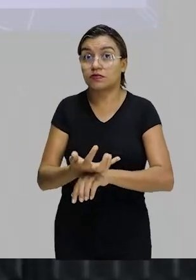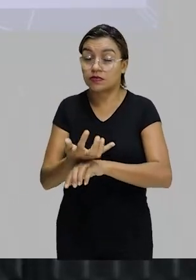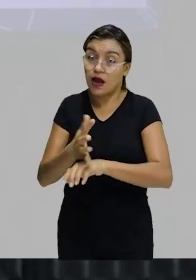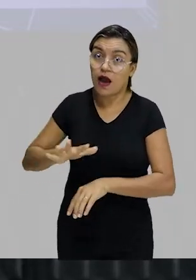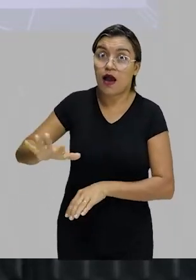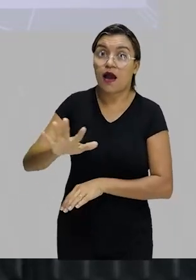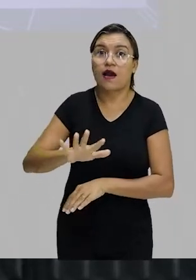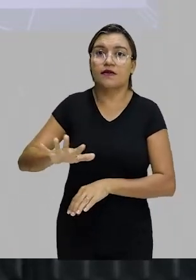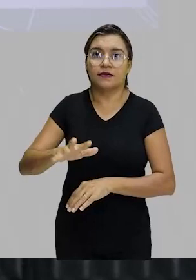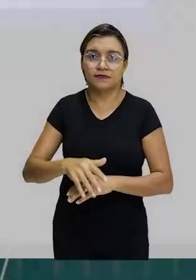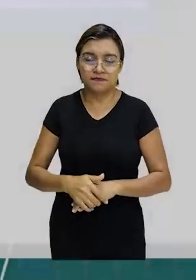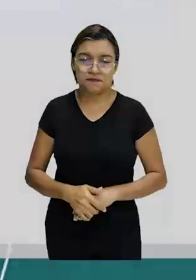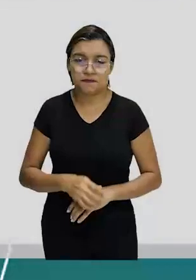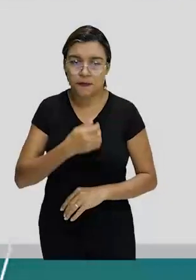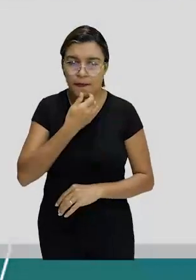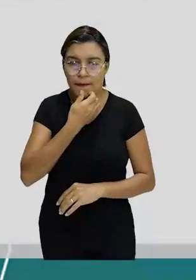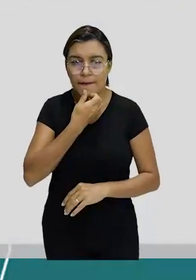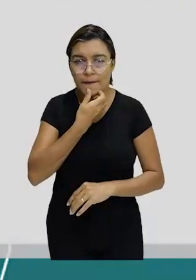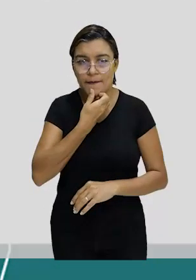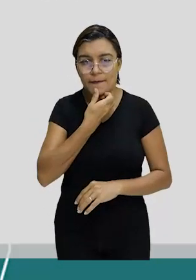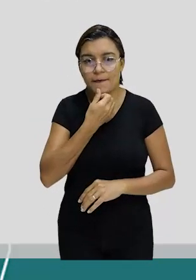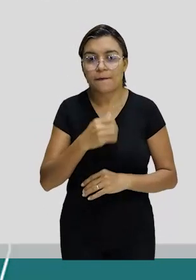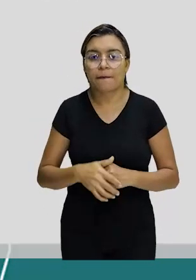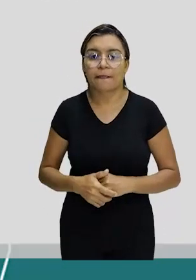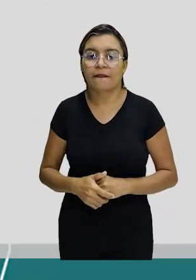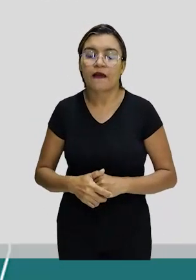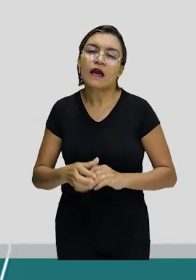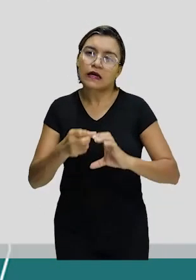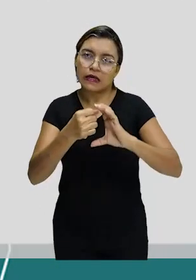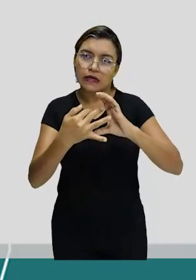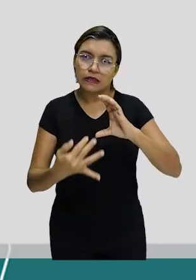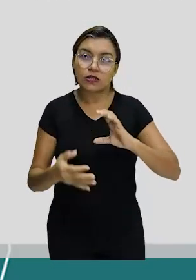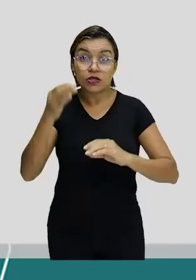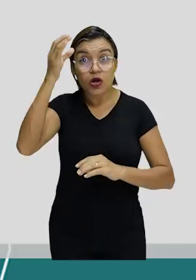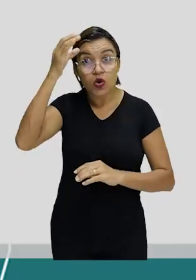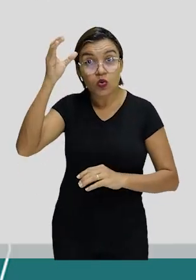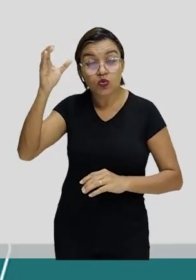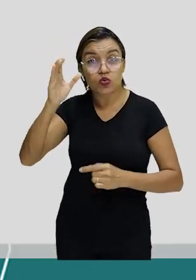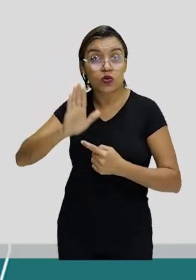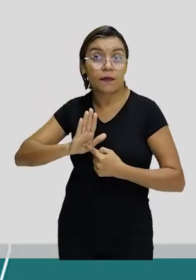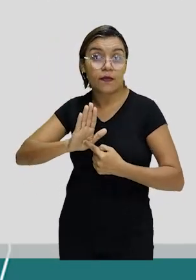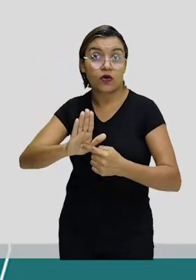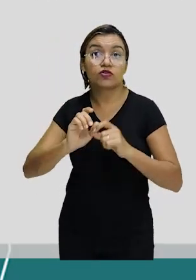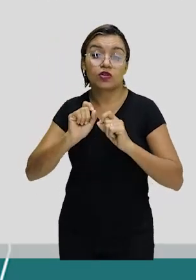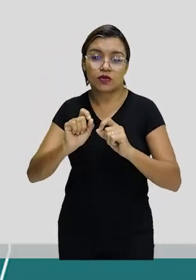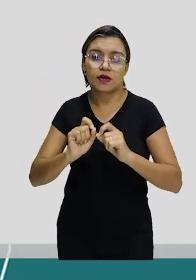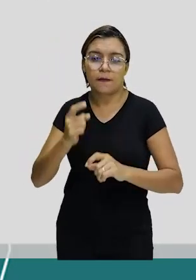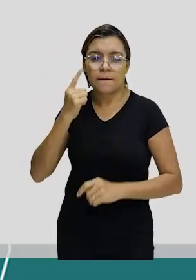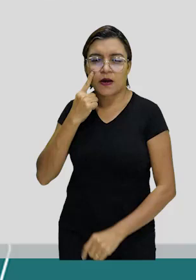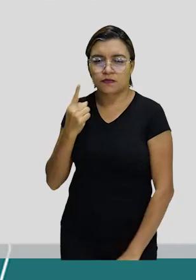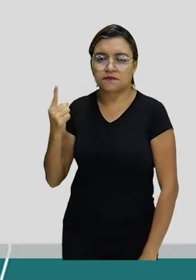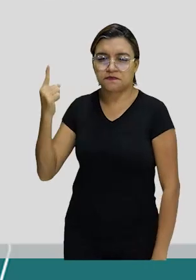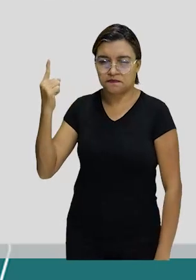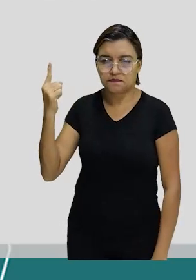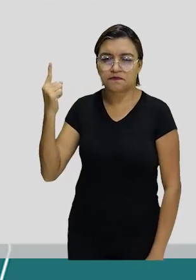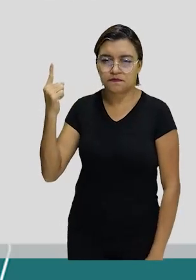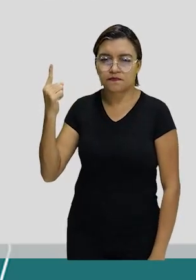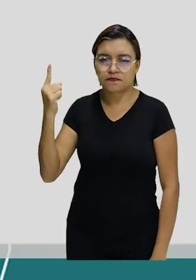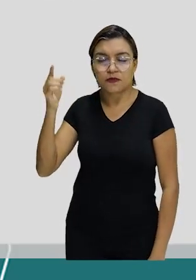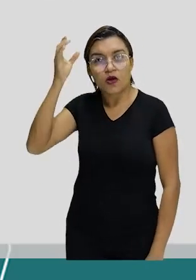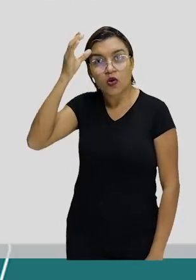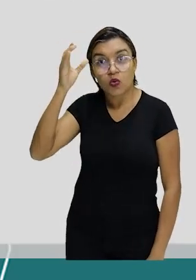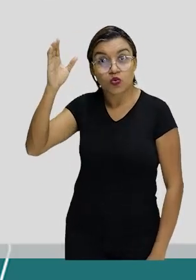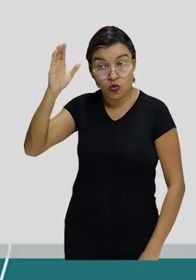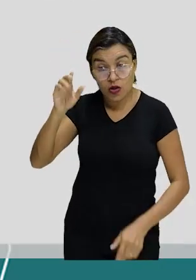outras abordagens. Falando das características da cultura, nós pensamos as the culture of people, então como a cultura